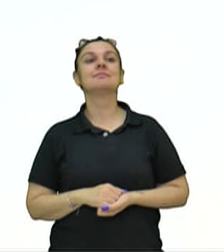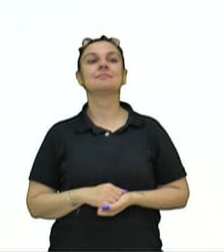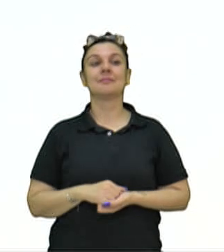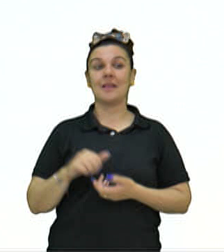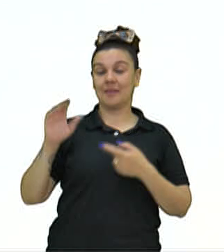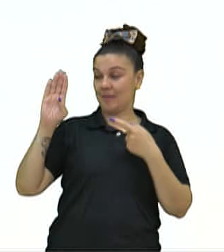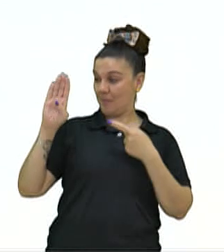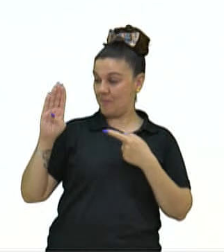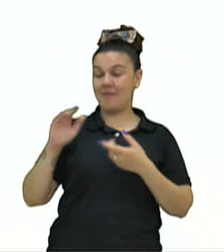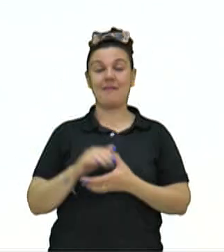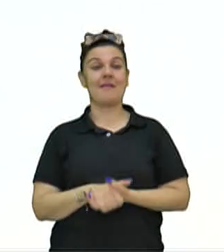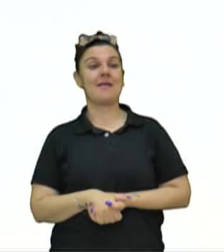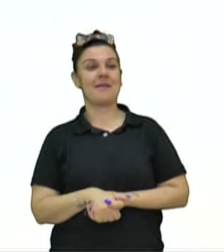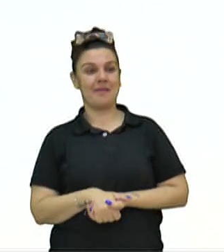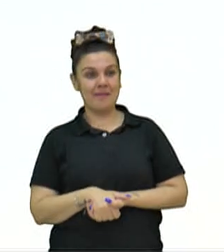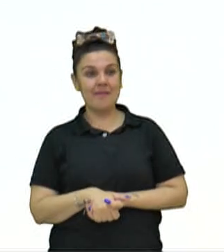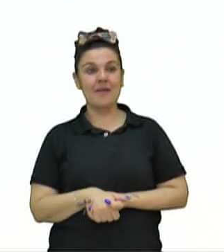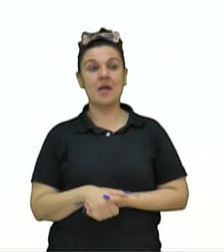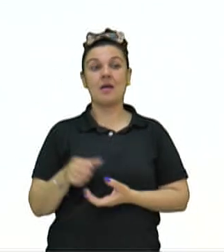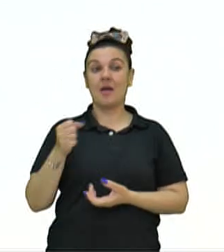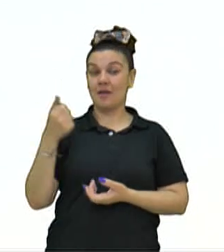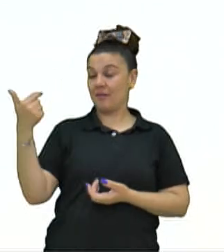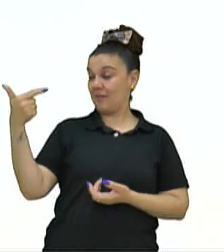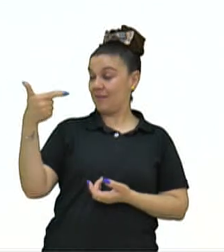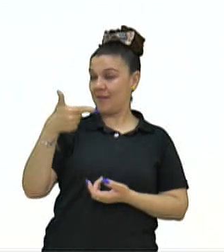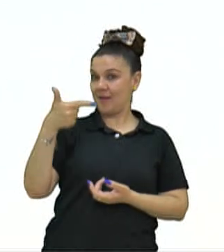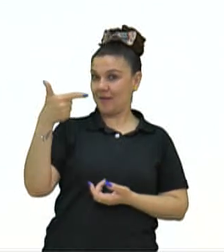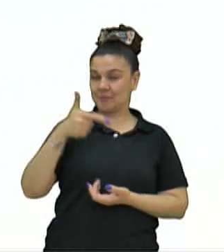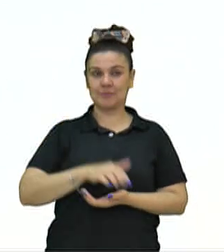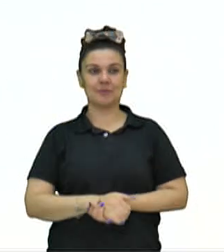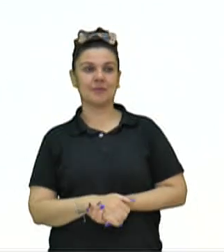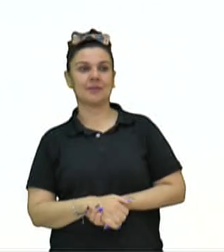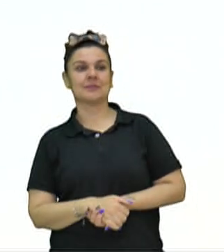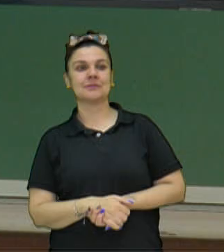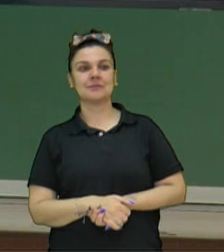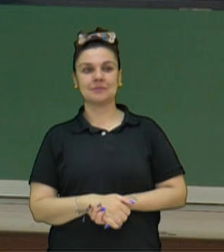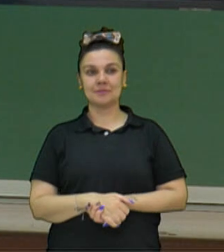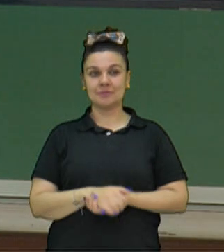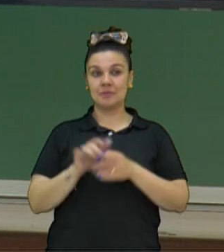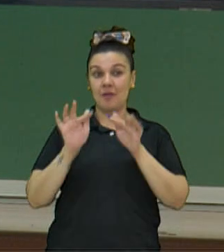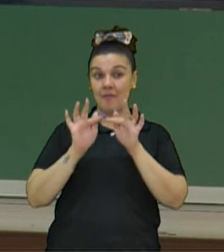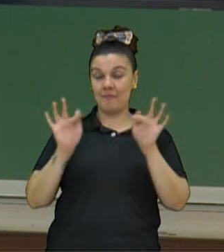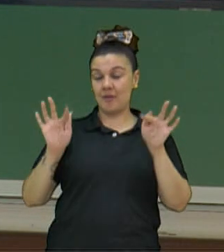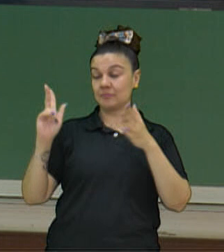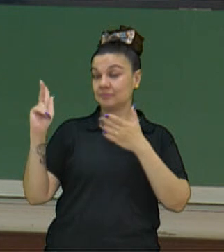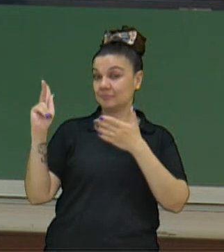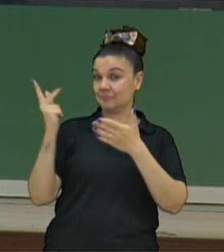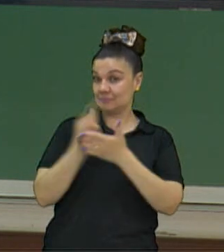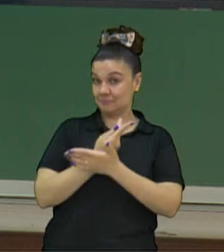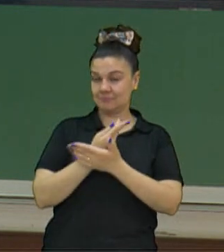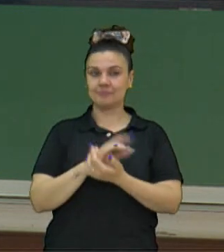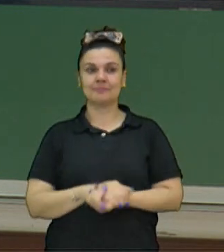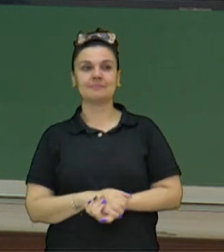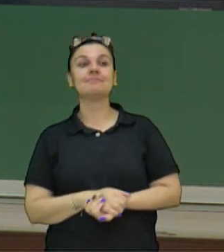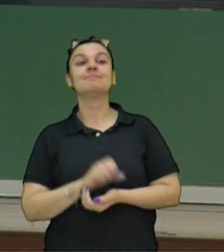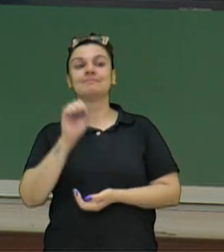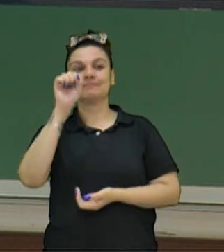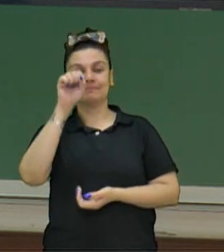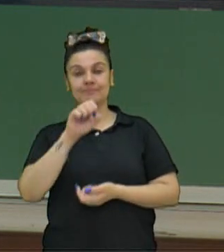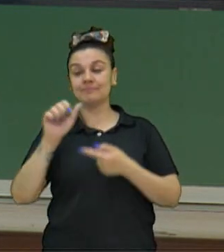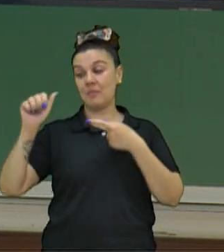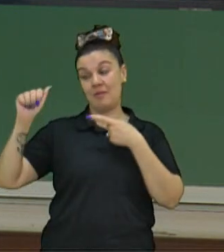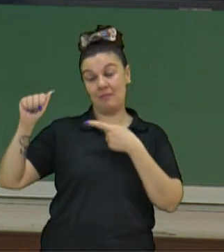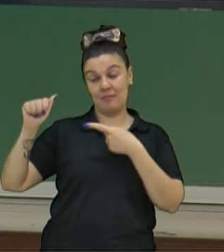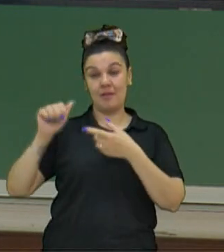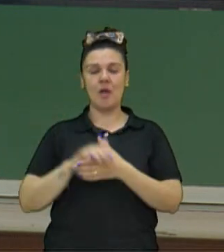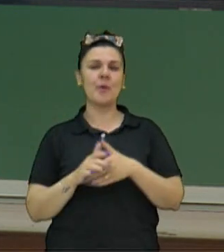revista digital, letra B. Very good. Número 2, Qual das frases abaixo está incorreta? A letra